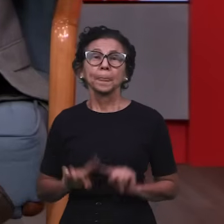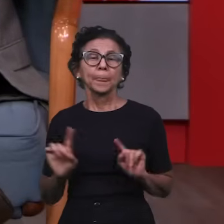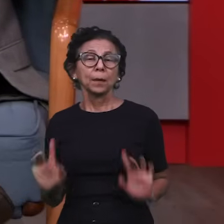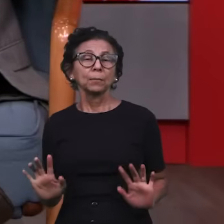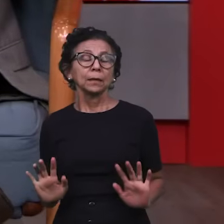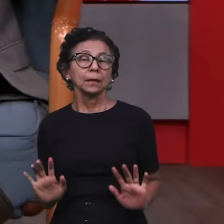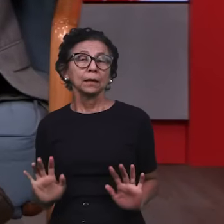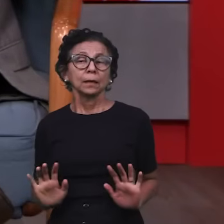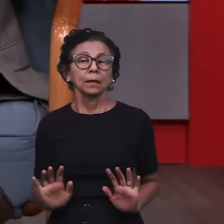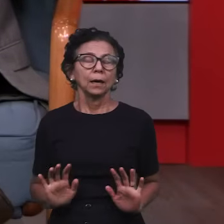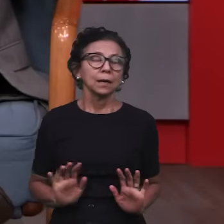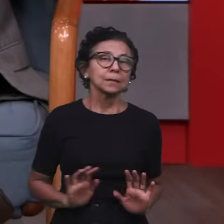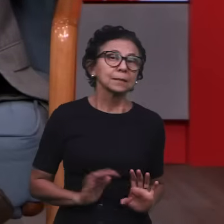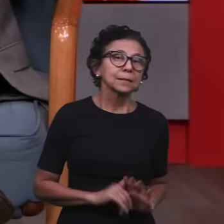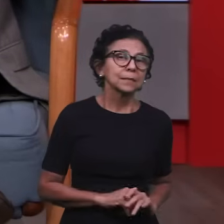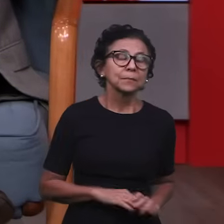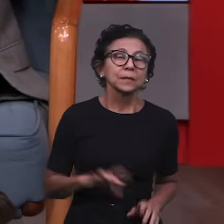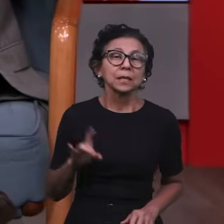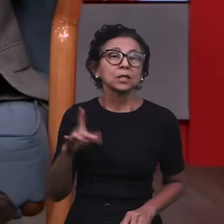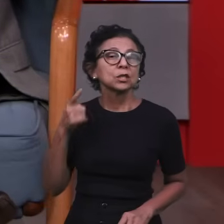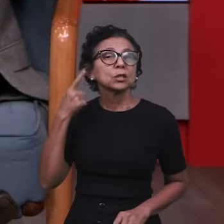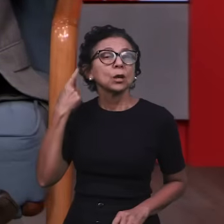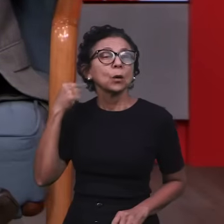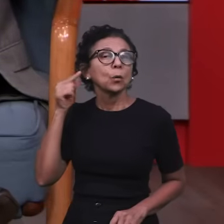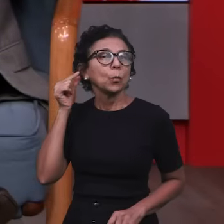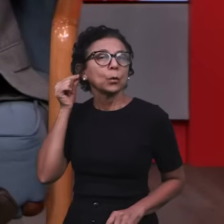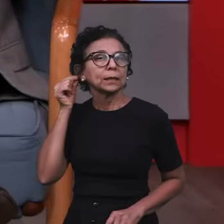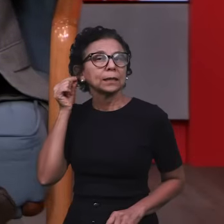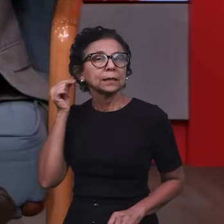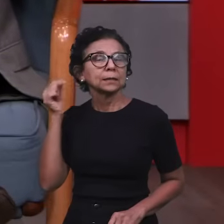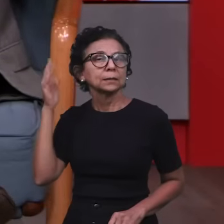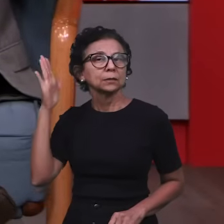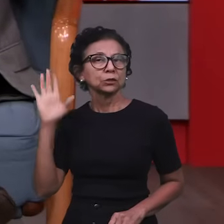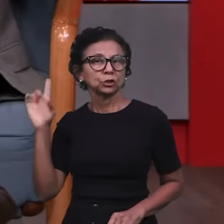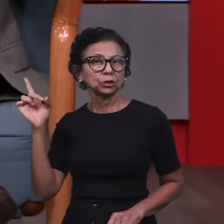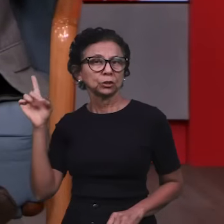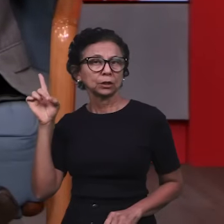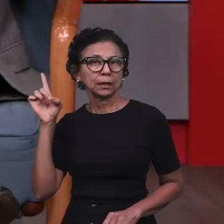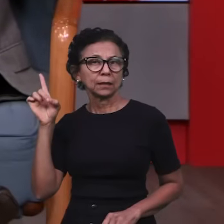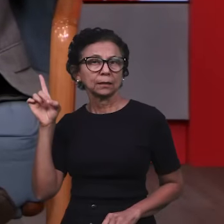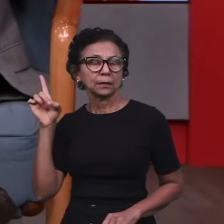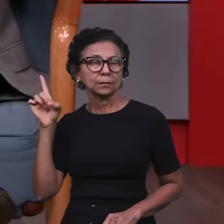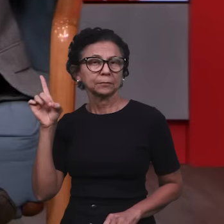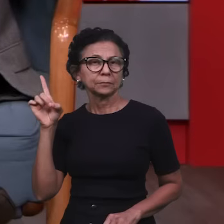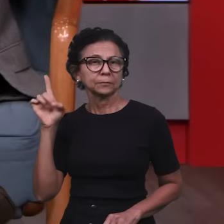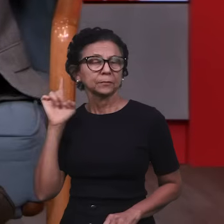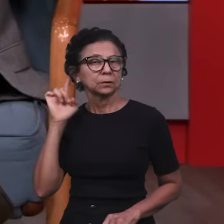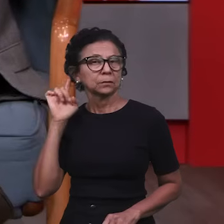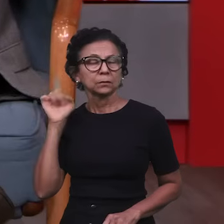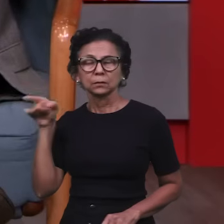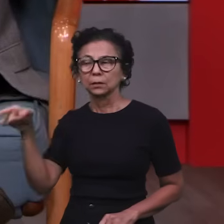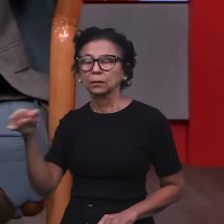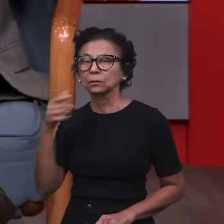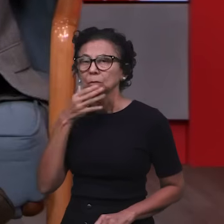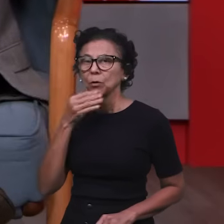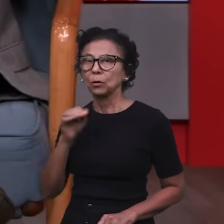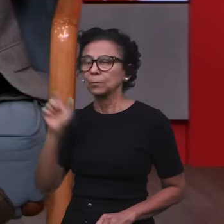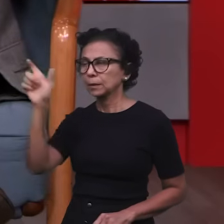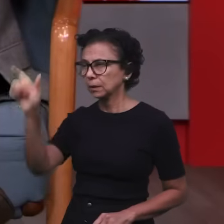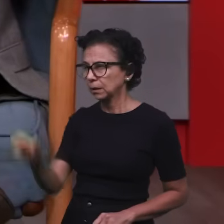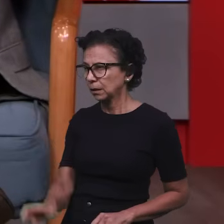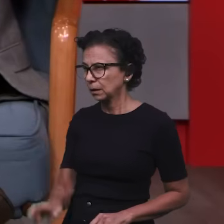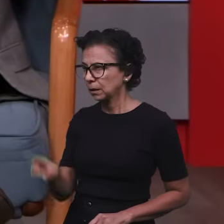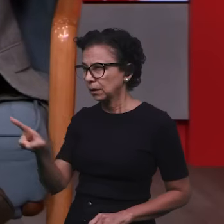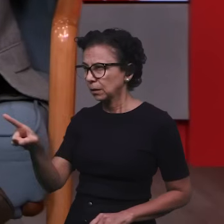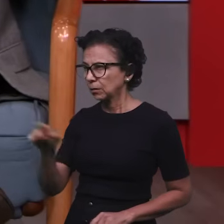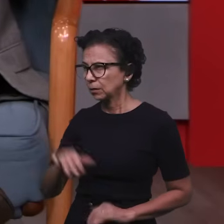situação ele acerta só a orelha direita, decepa a orelha direita daquele homem e